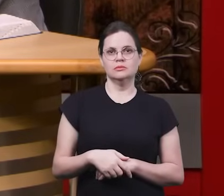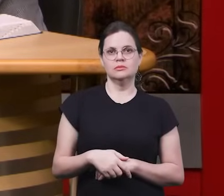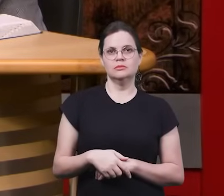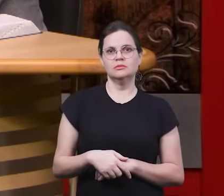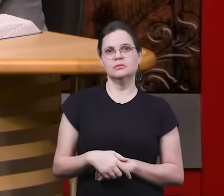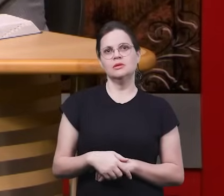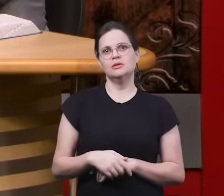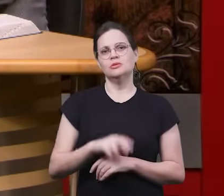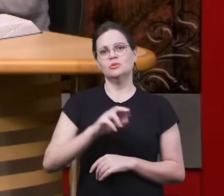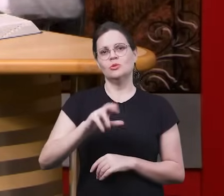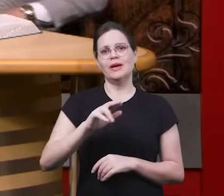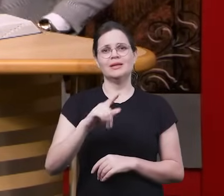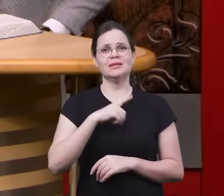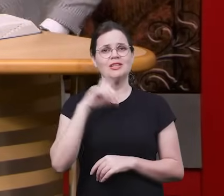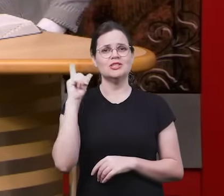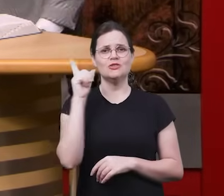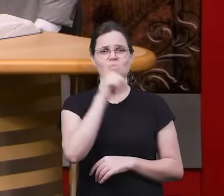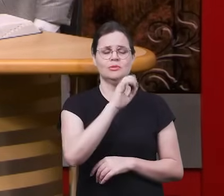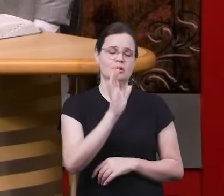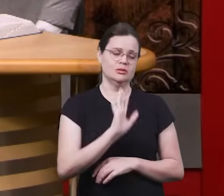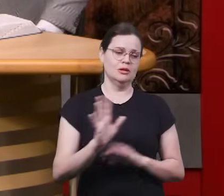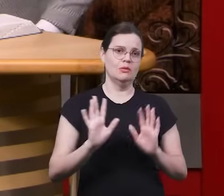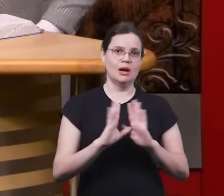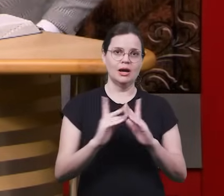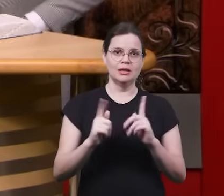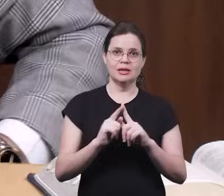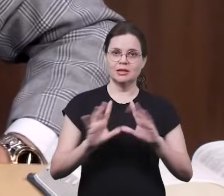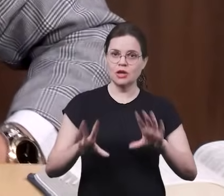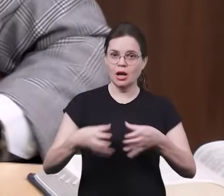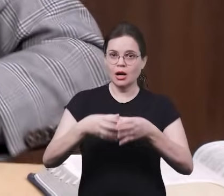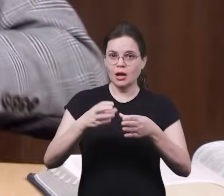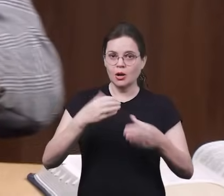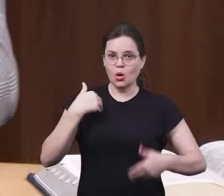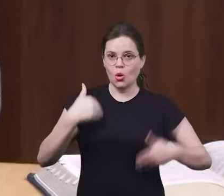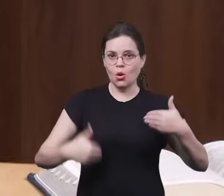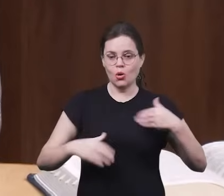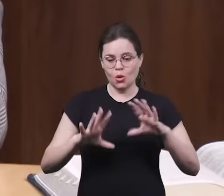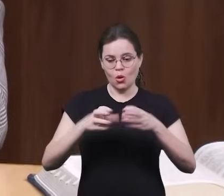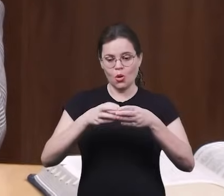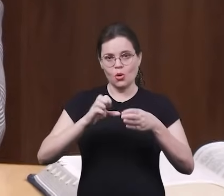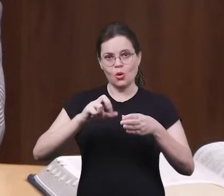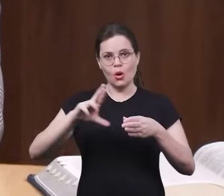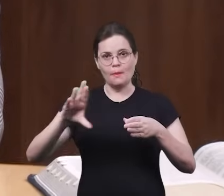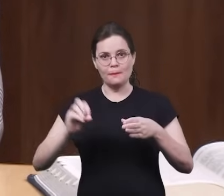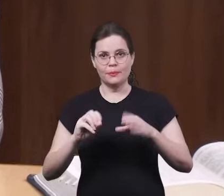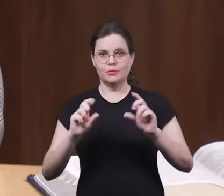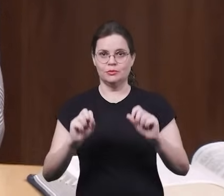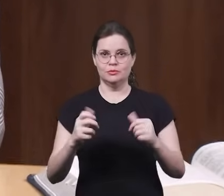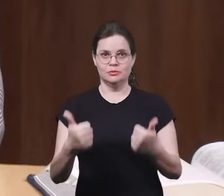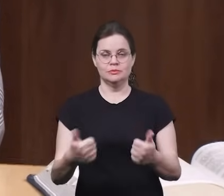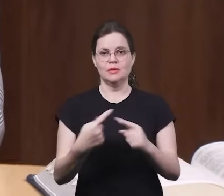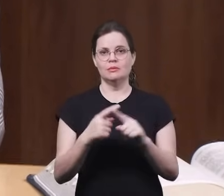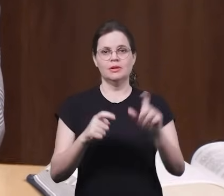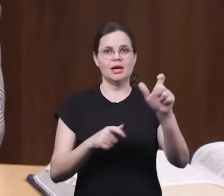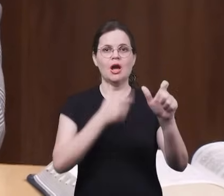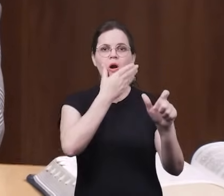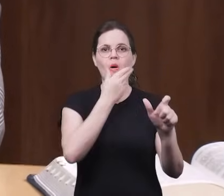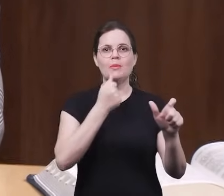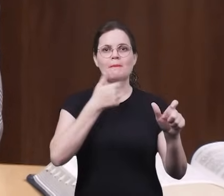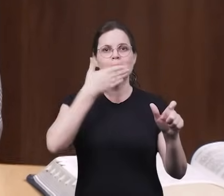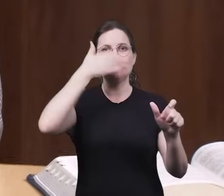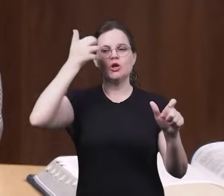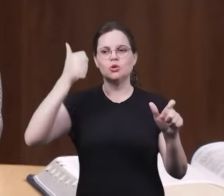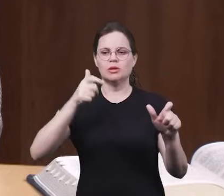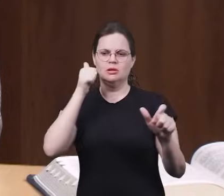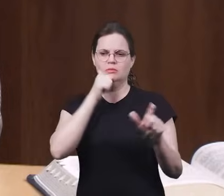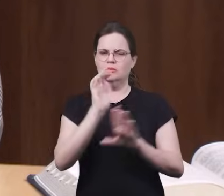alguma dificuldade. Isso. A igreja é corpo, né? Não é que o pastor seja homem porque ele é